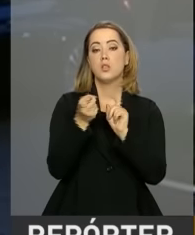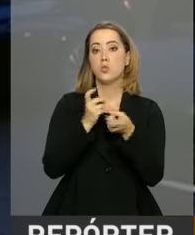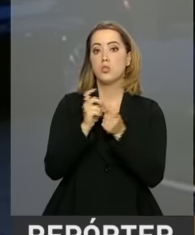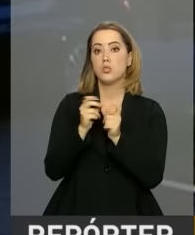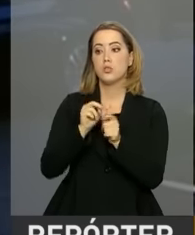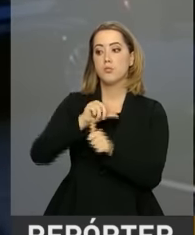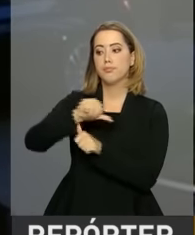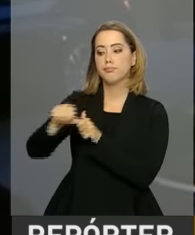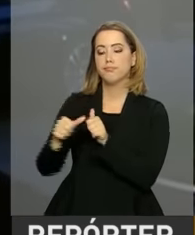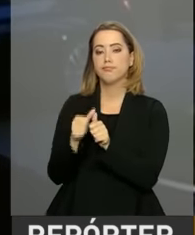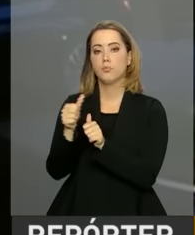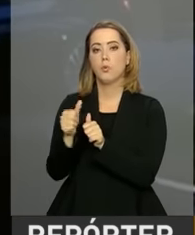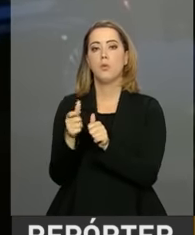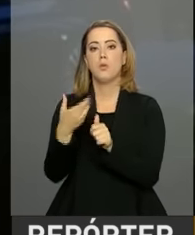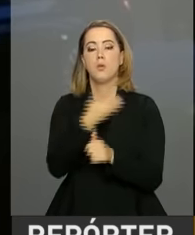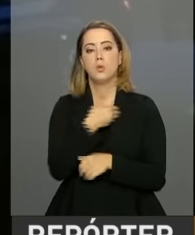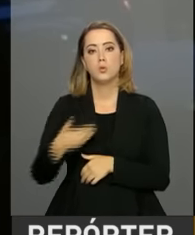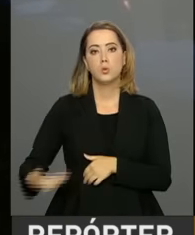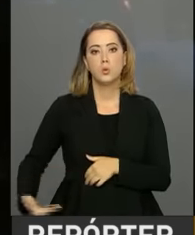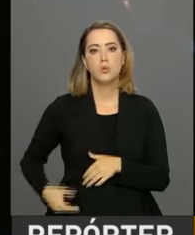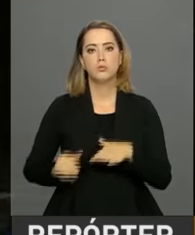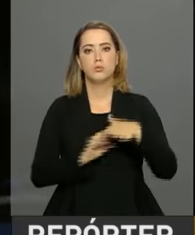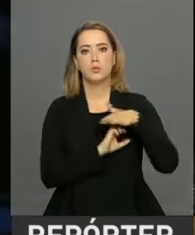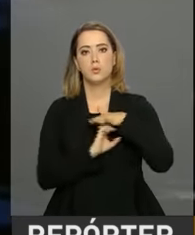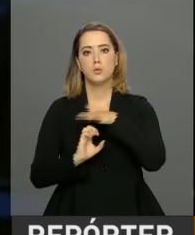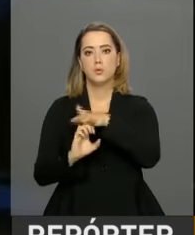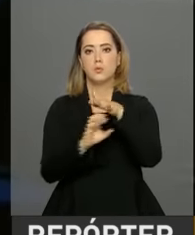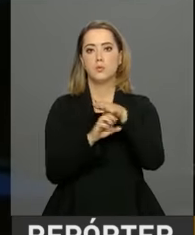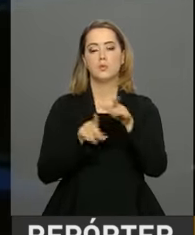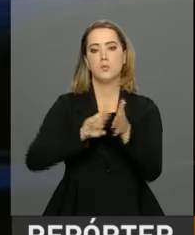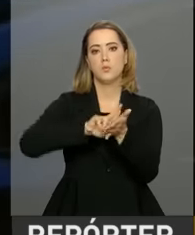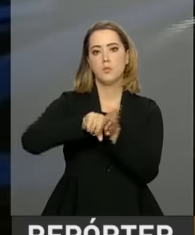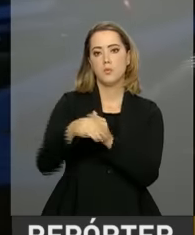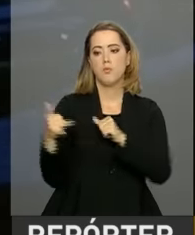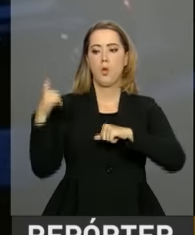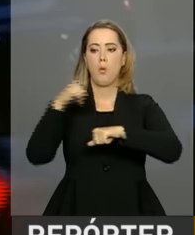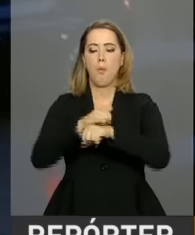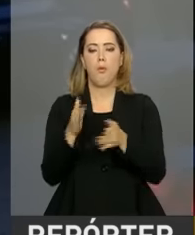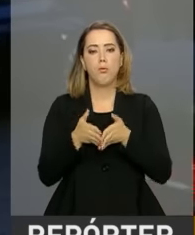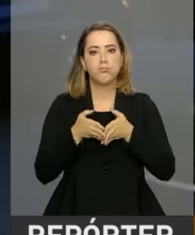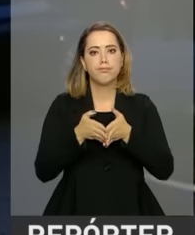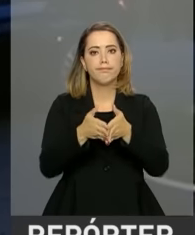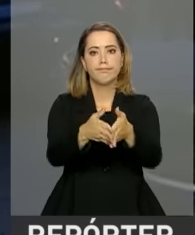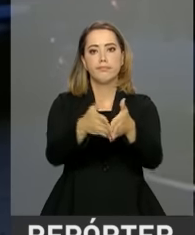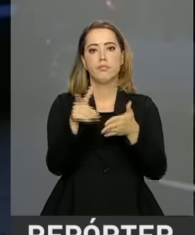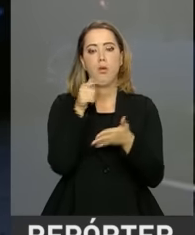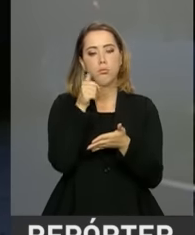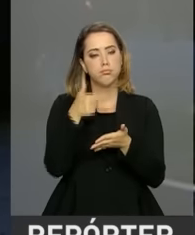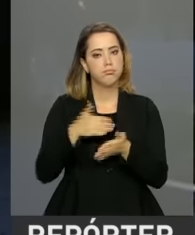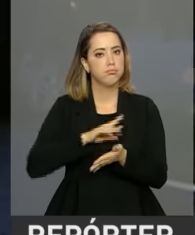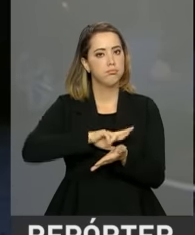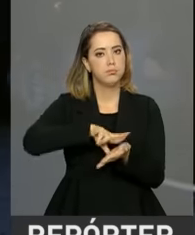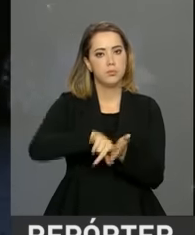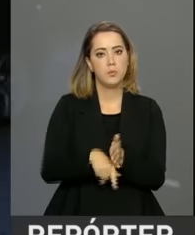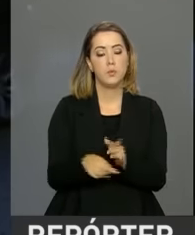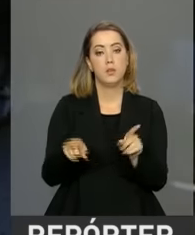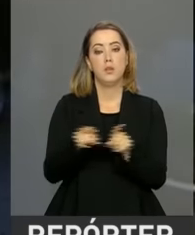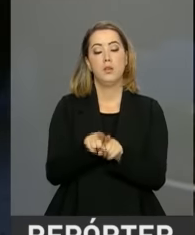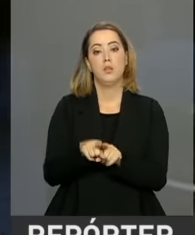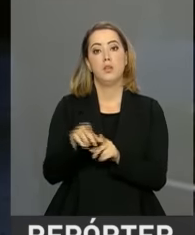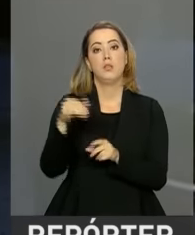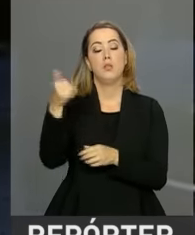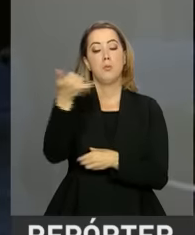de infraestrutura que envolvem investimentos em portos, aeroportos, rodovias e hidrovias. E também na área de óleo e